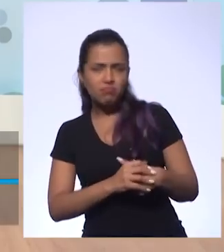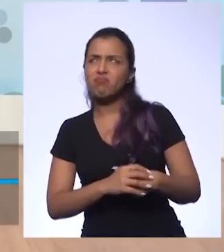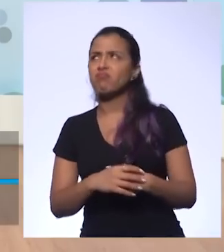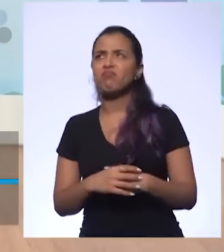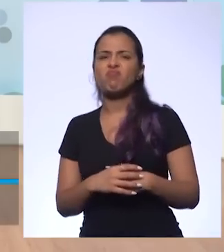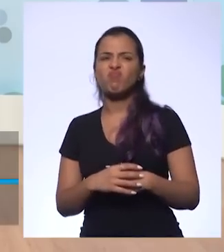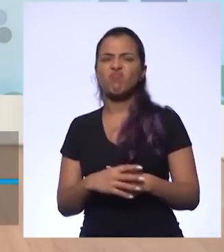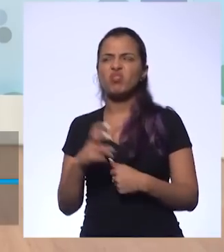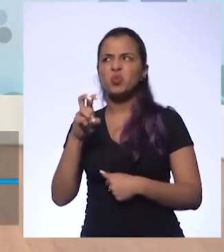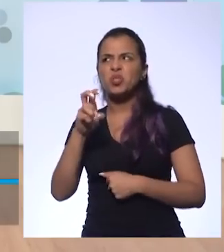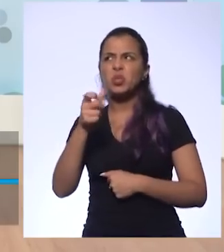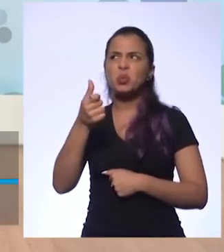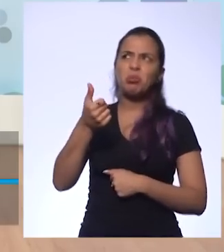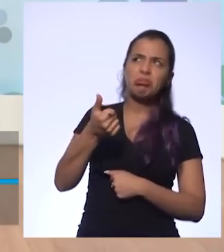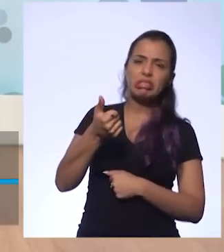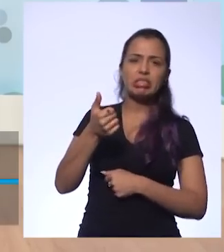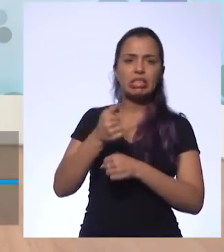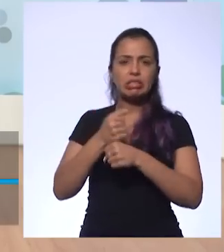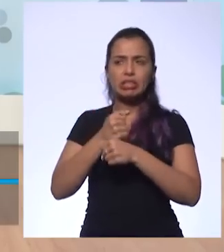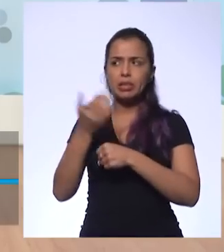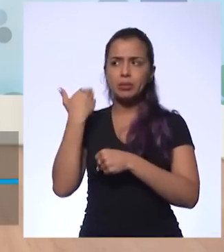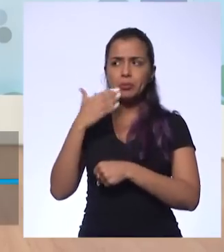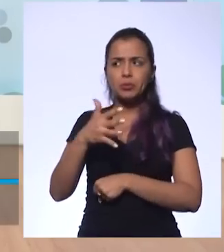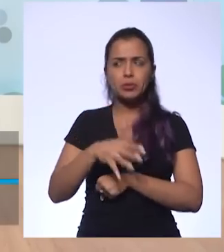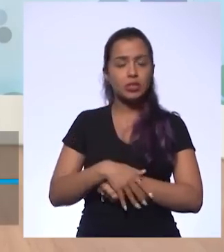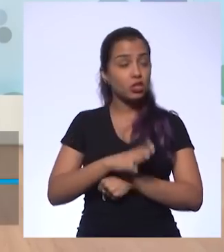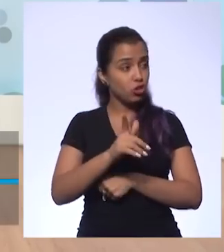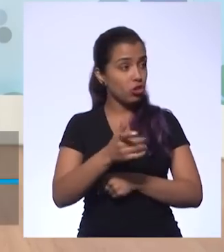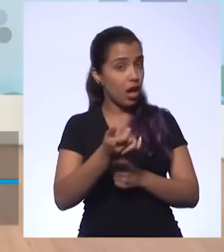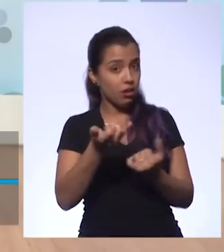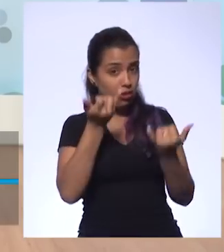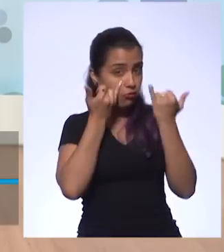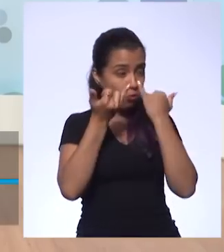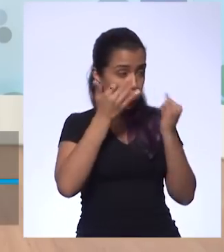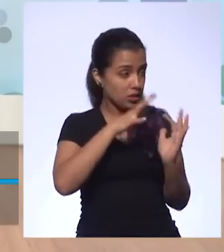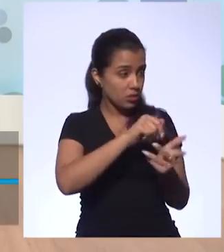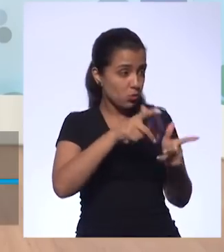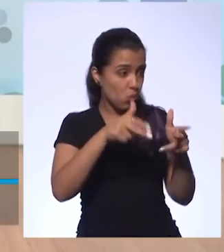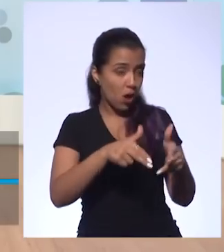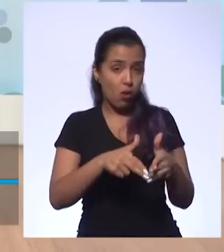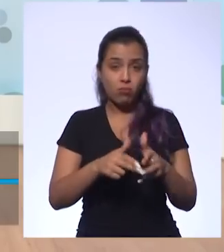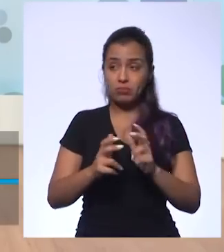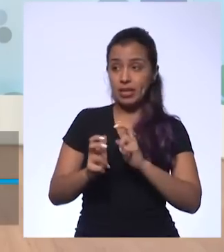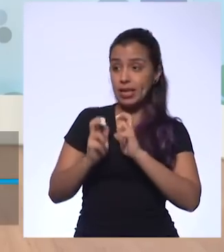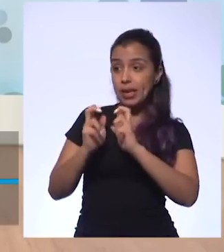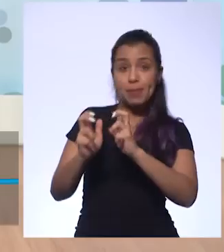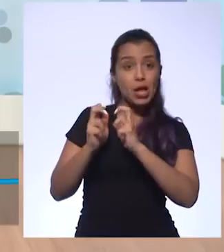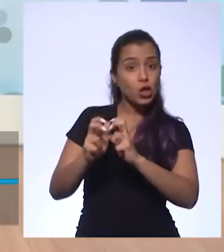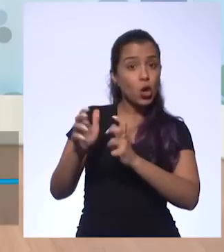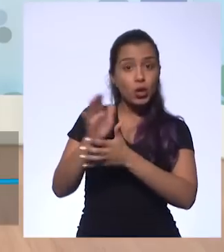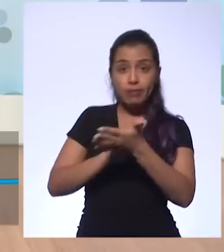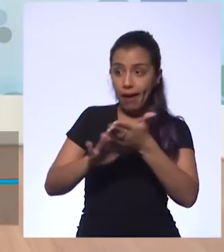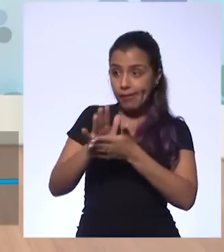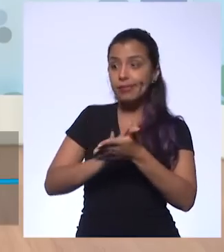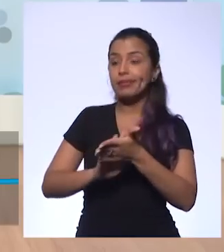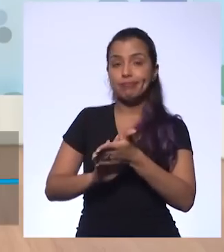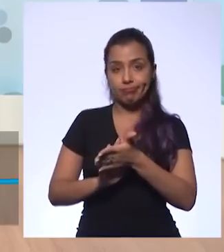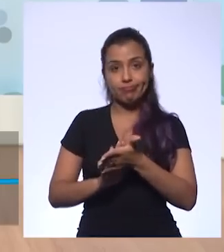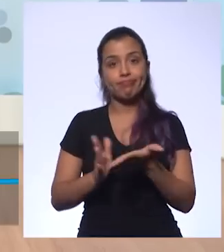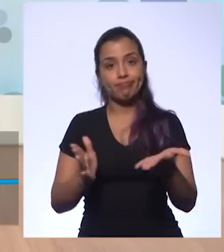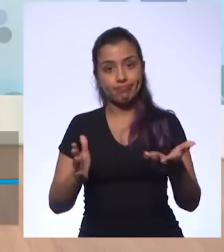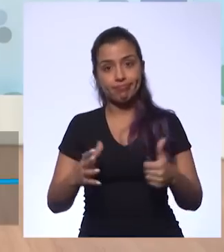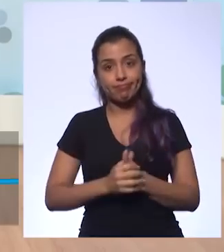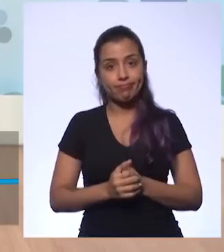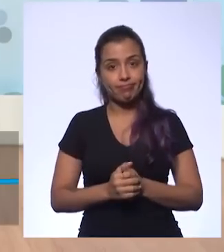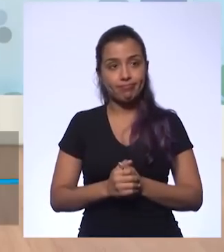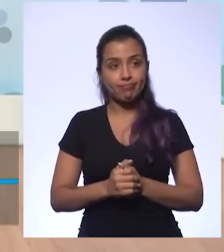acho que uns 5, 6 5, anos. 6 anos. E já Uhum. tinha esse mundo informacional. Já, E a galera não tinha nada de metrô. não. Então, gente, é